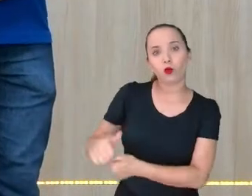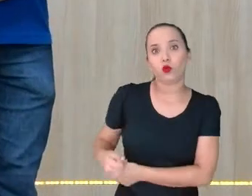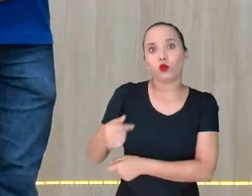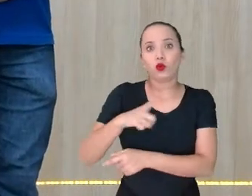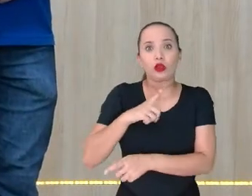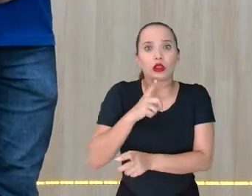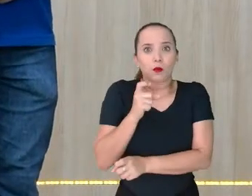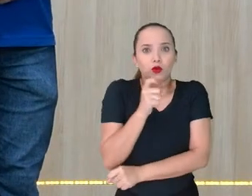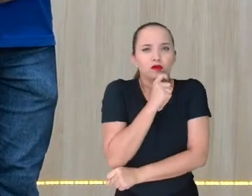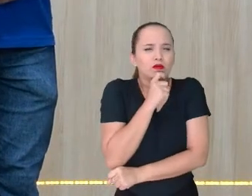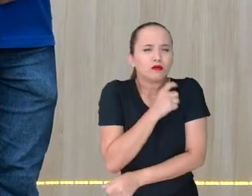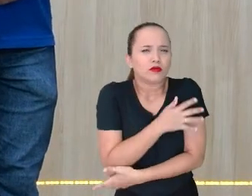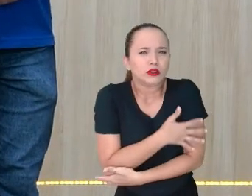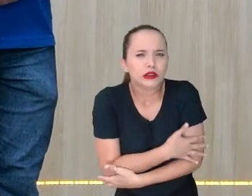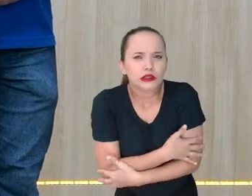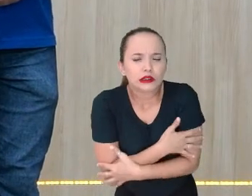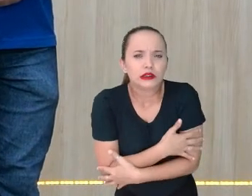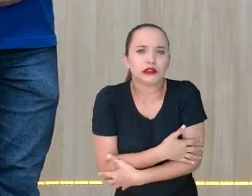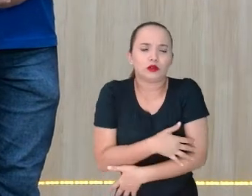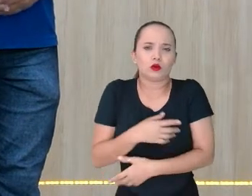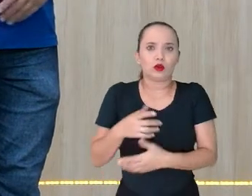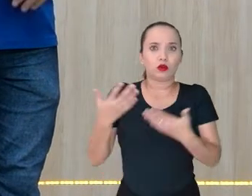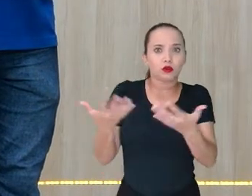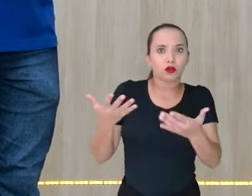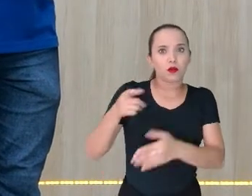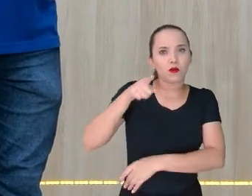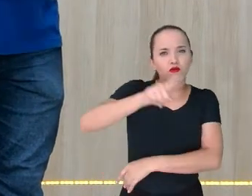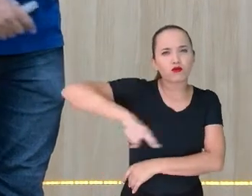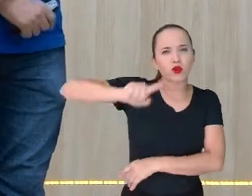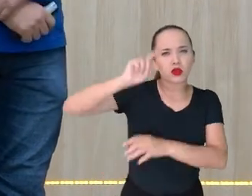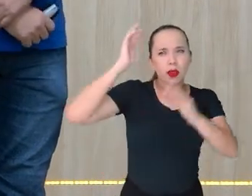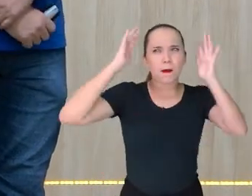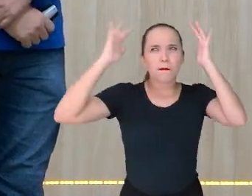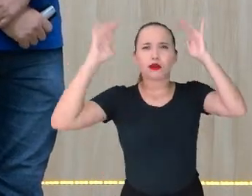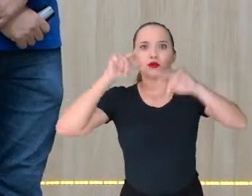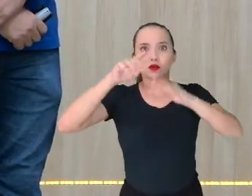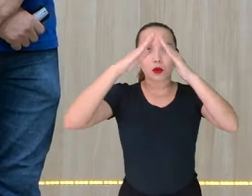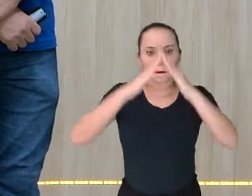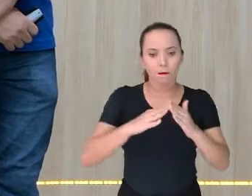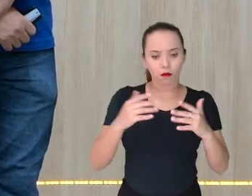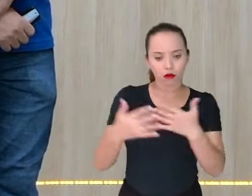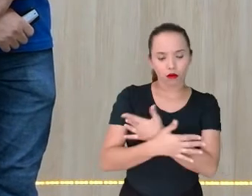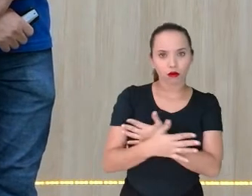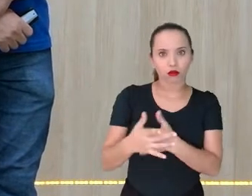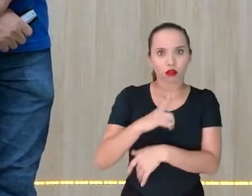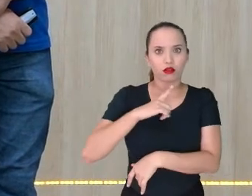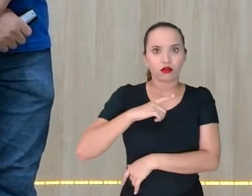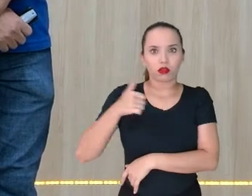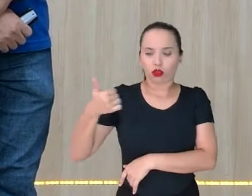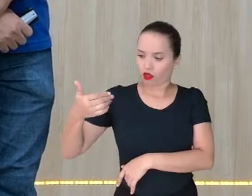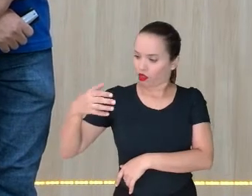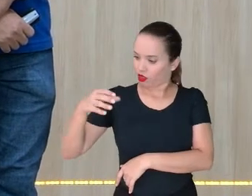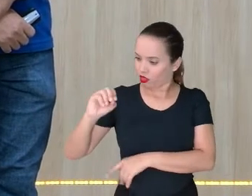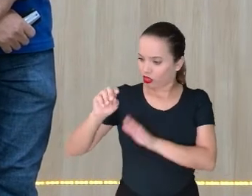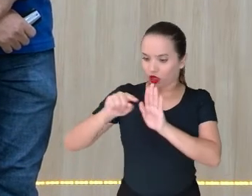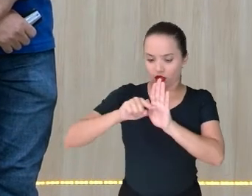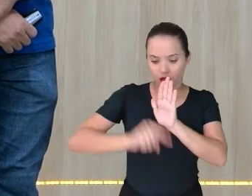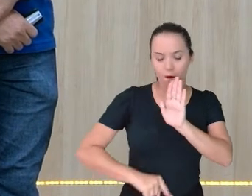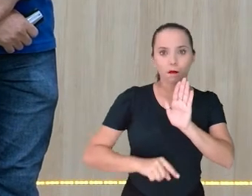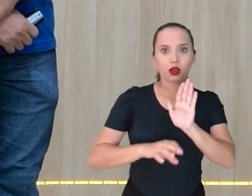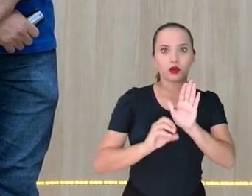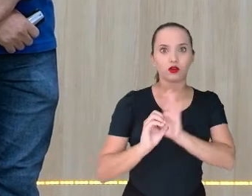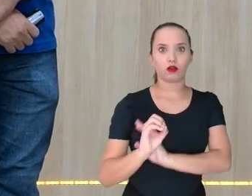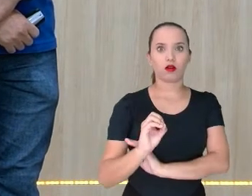você morar numa cidade que a temperatura está 10 graus abaixo de zero. Não é? 10 graus abaixo de